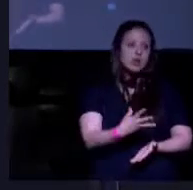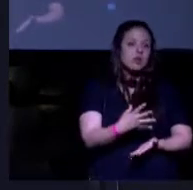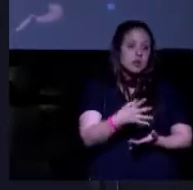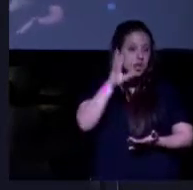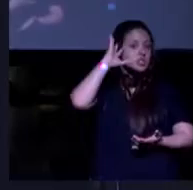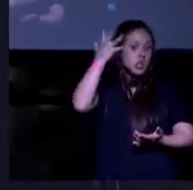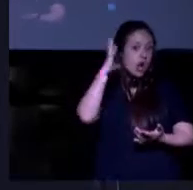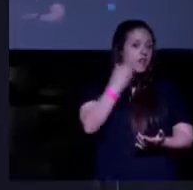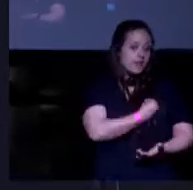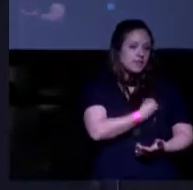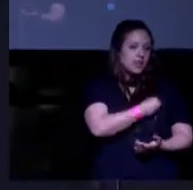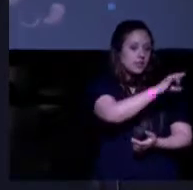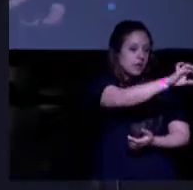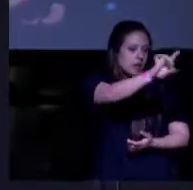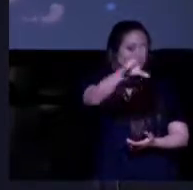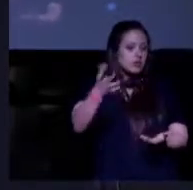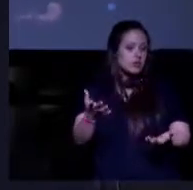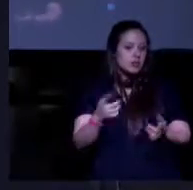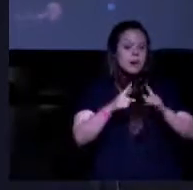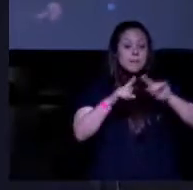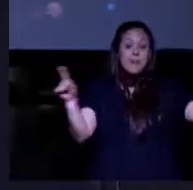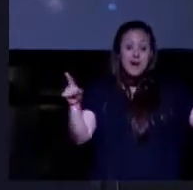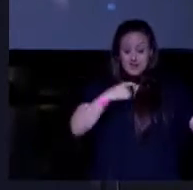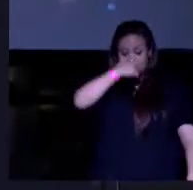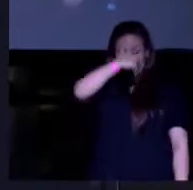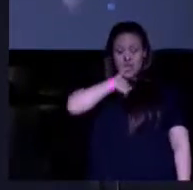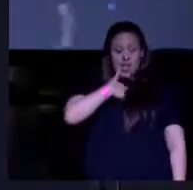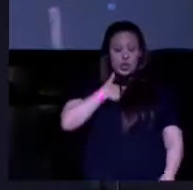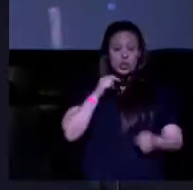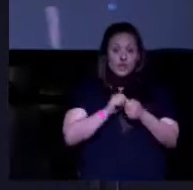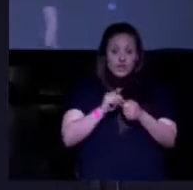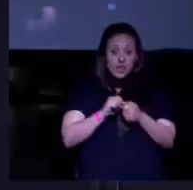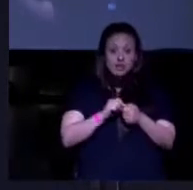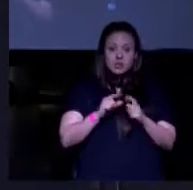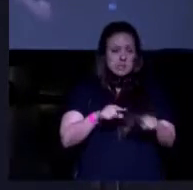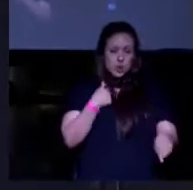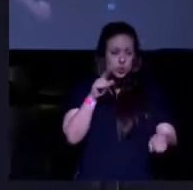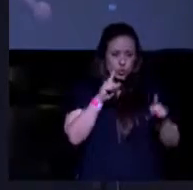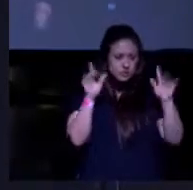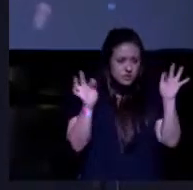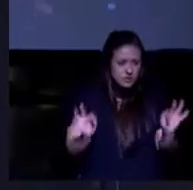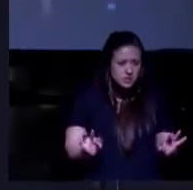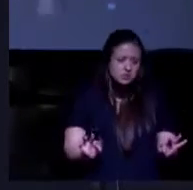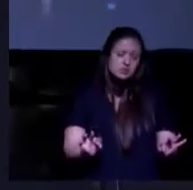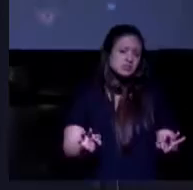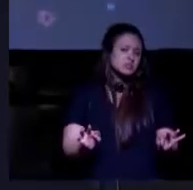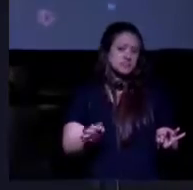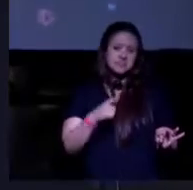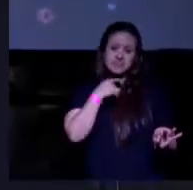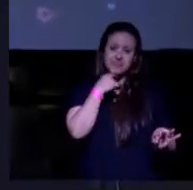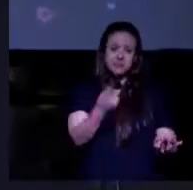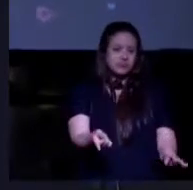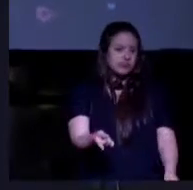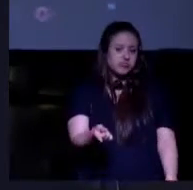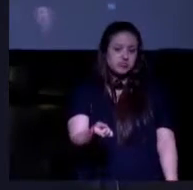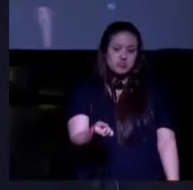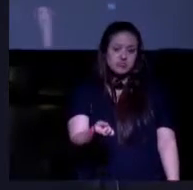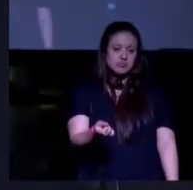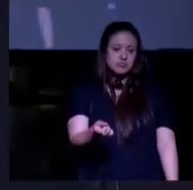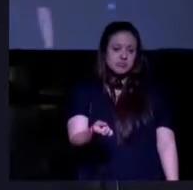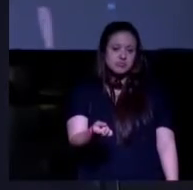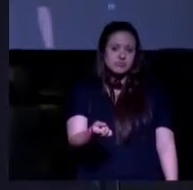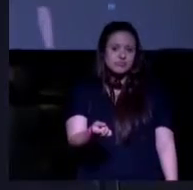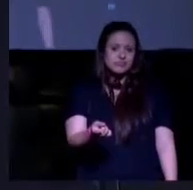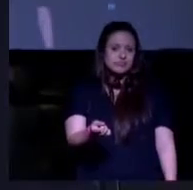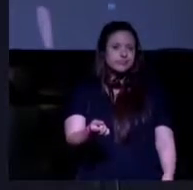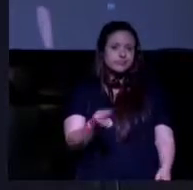não tem um impacto real e genuína porque eu acho que a gente precisa aprender desconstruir esse mito do herói sabe que